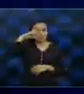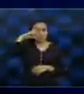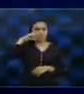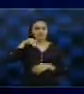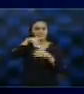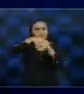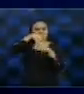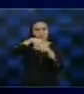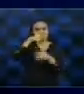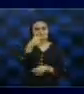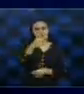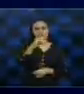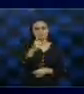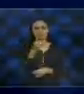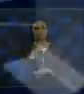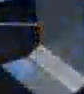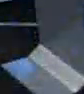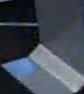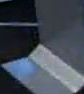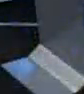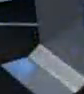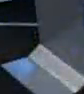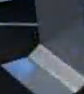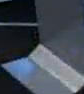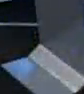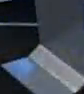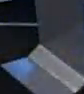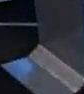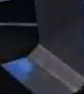Eleições 2016.